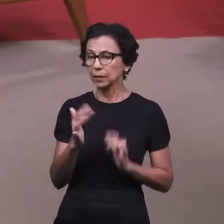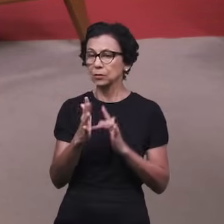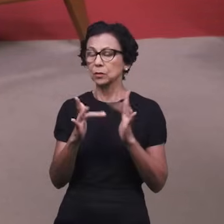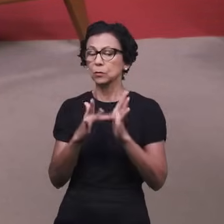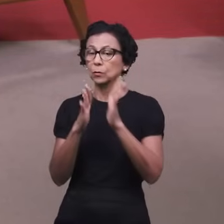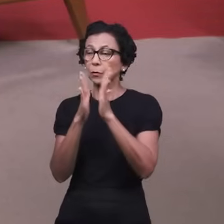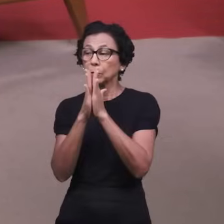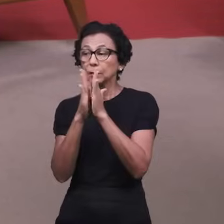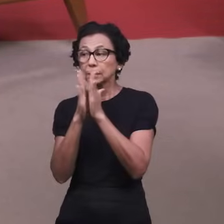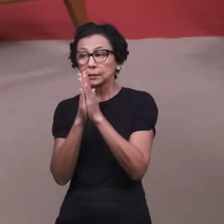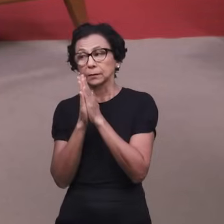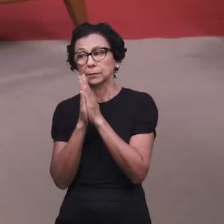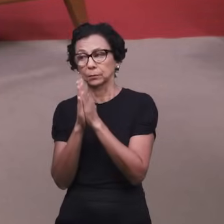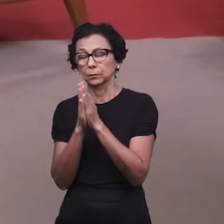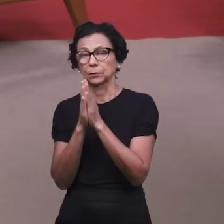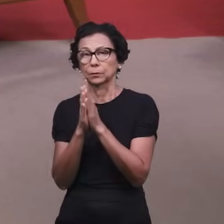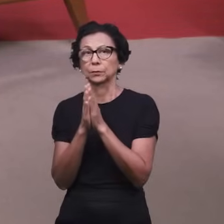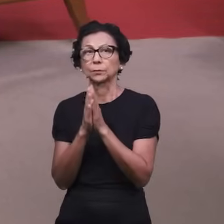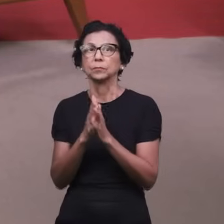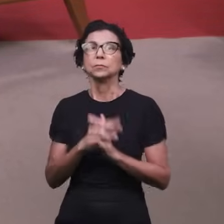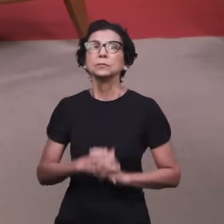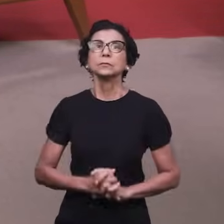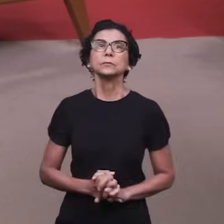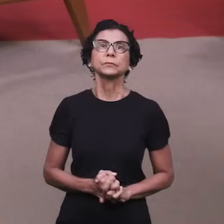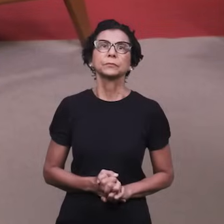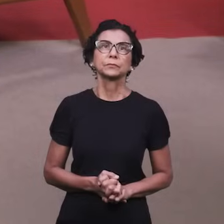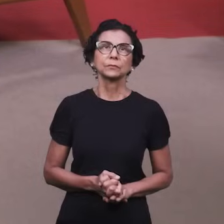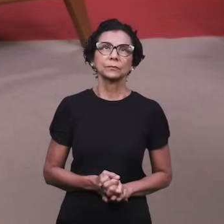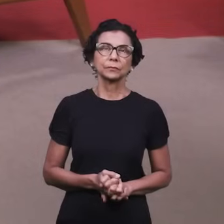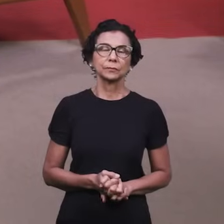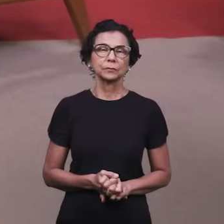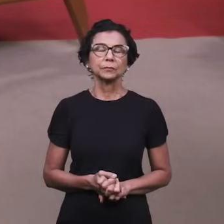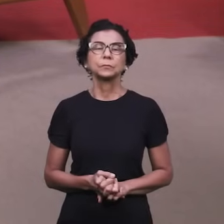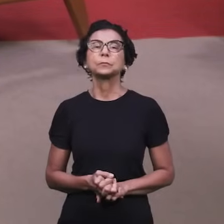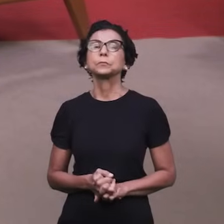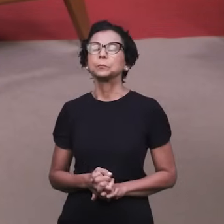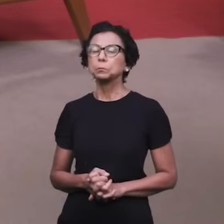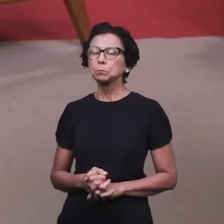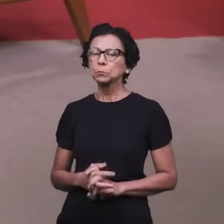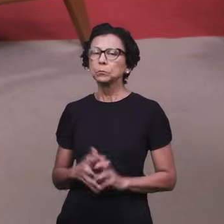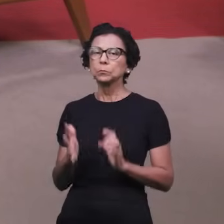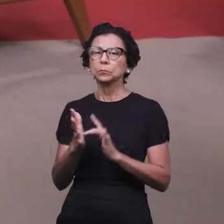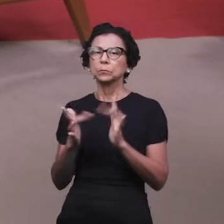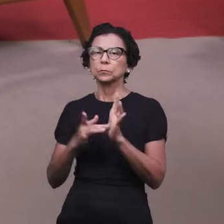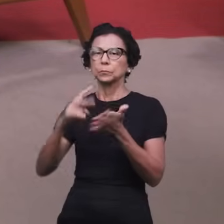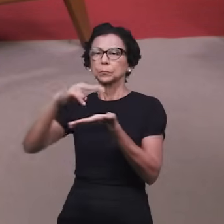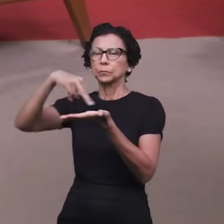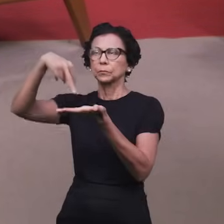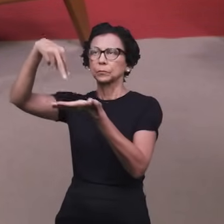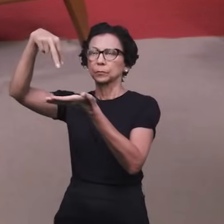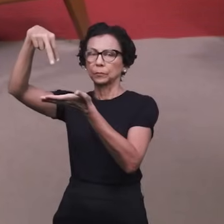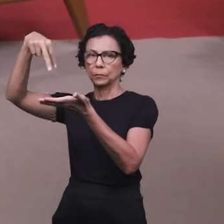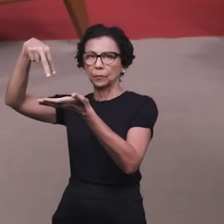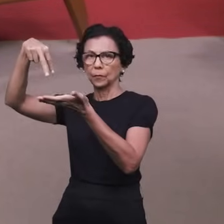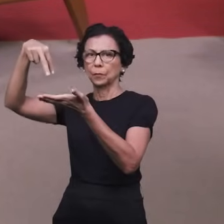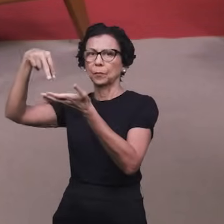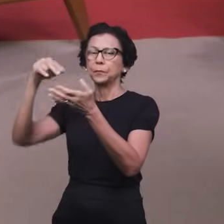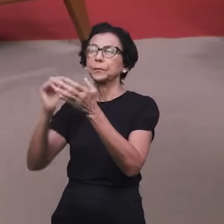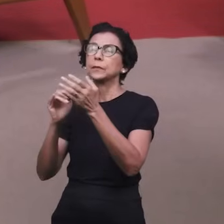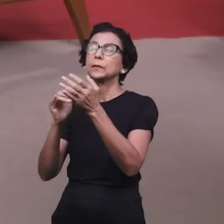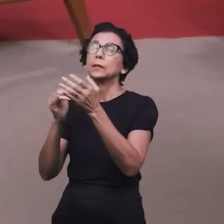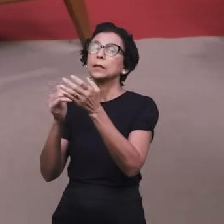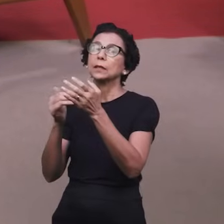Agora, o Senhor orou muito por nós e Ele continua intercedendo diante do Pai por nós. Ele é o